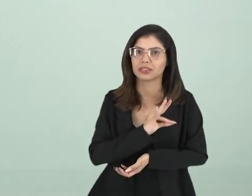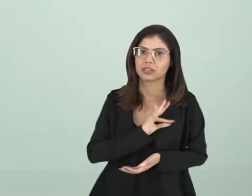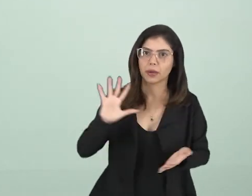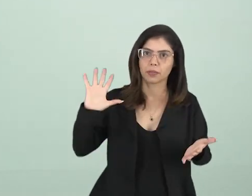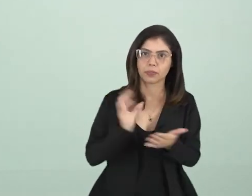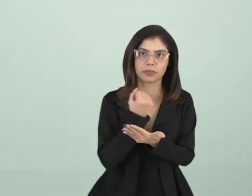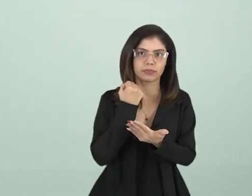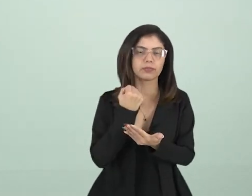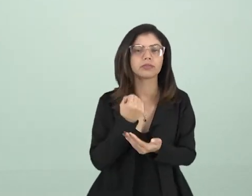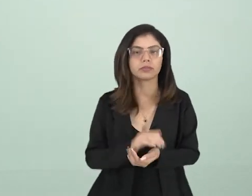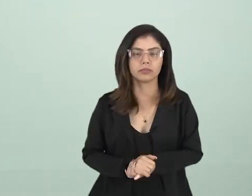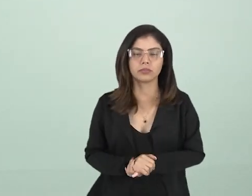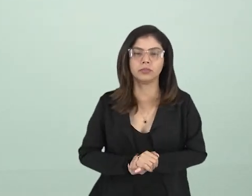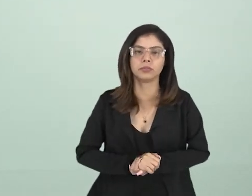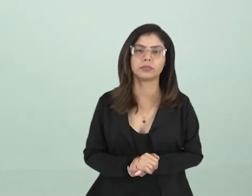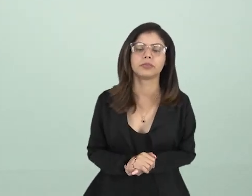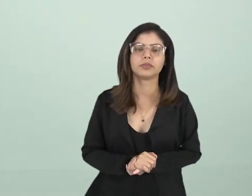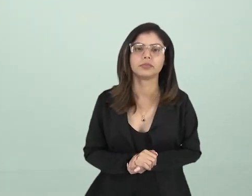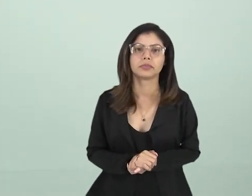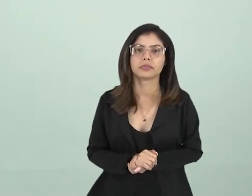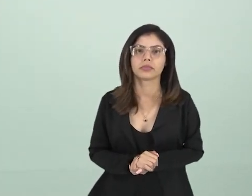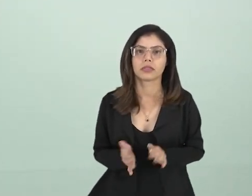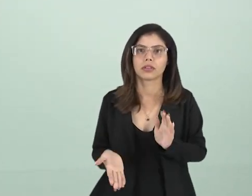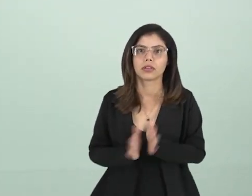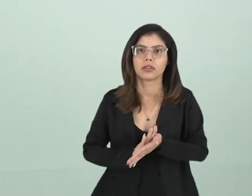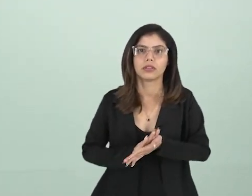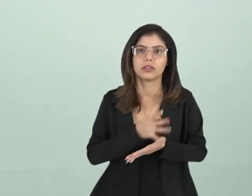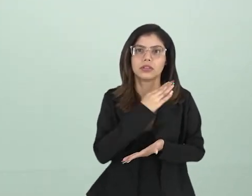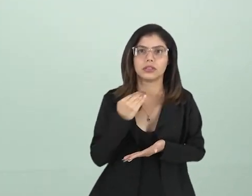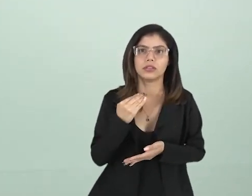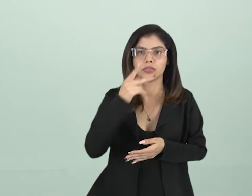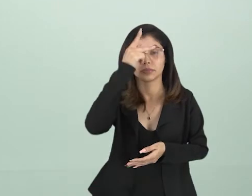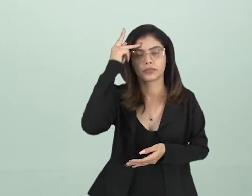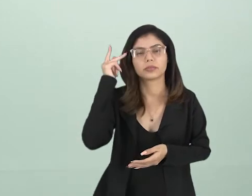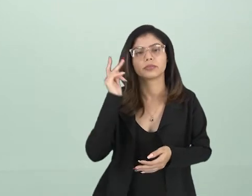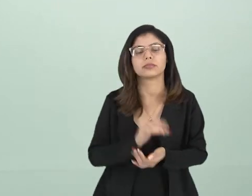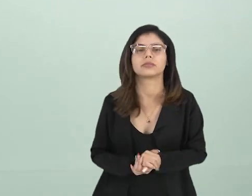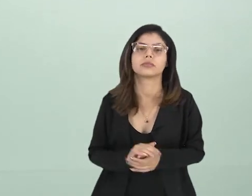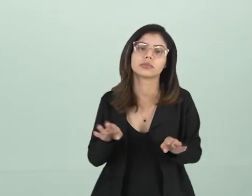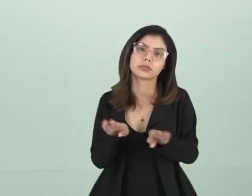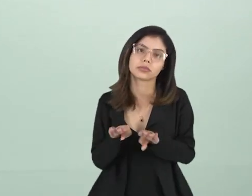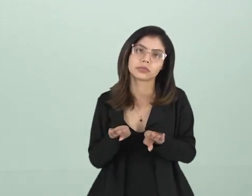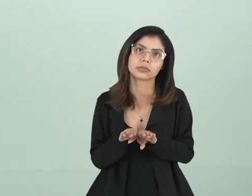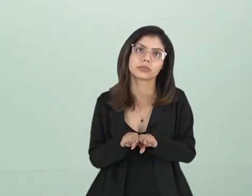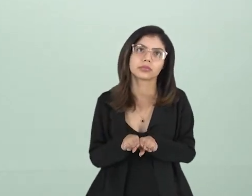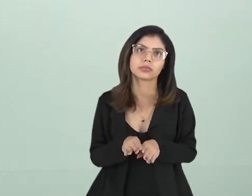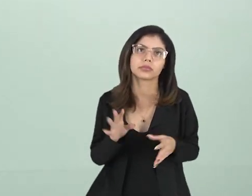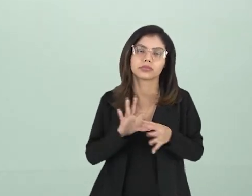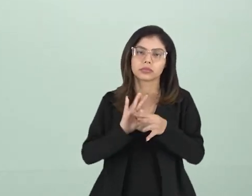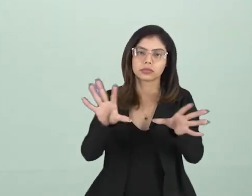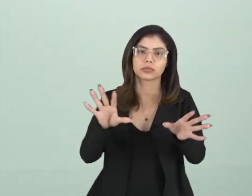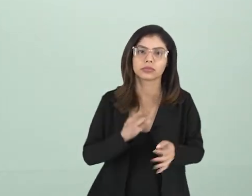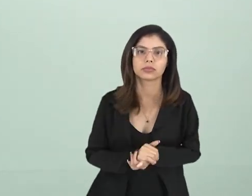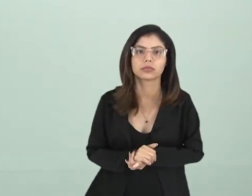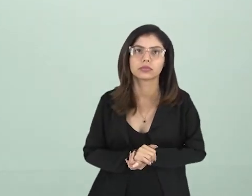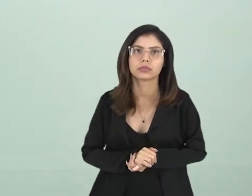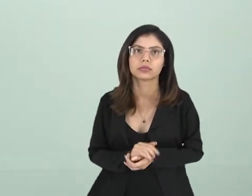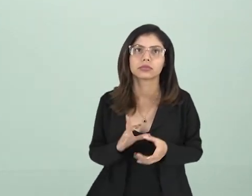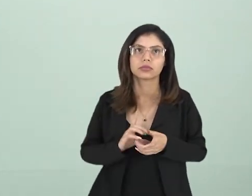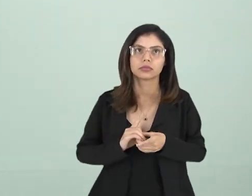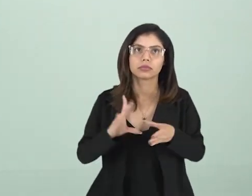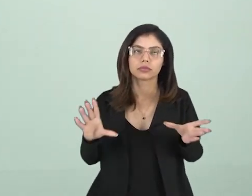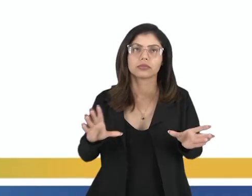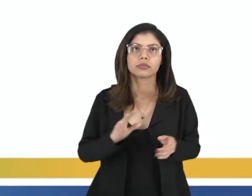então, para instaurar, né, esse golpe que vai cessear, então, as nossas liberdades democráticas, né,